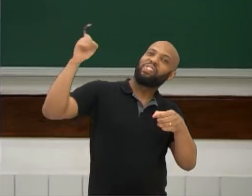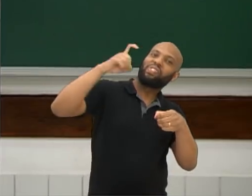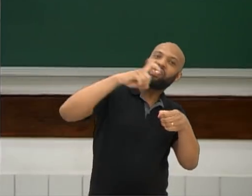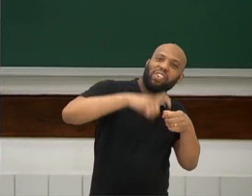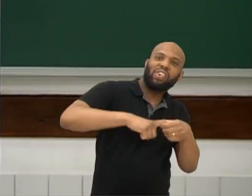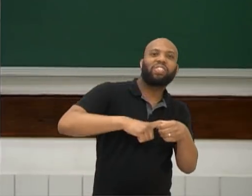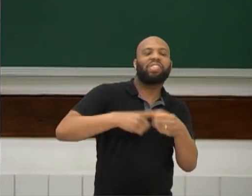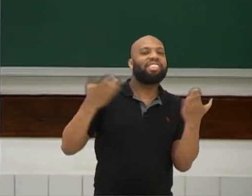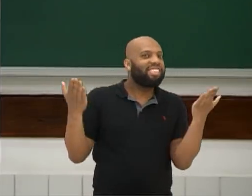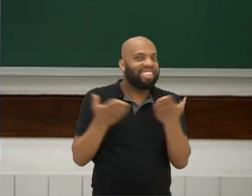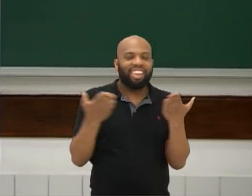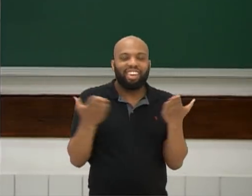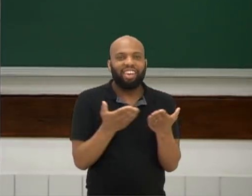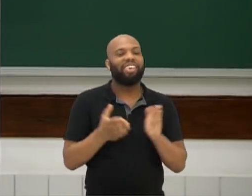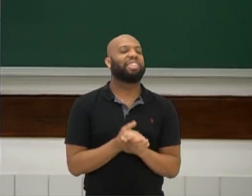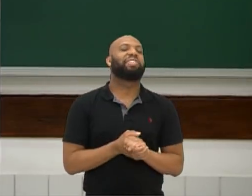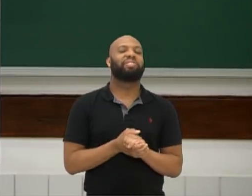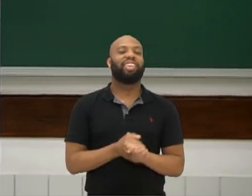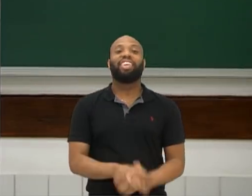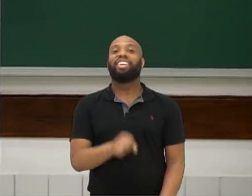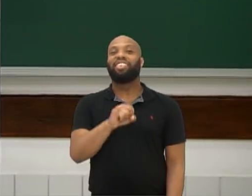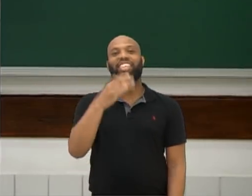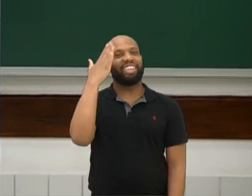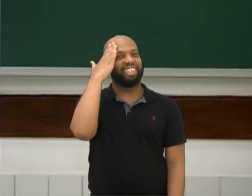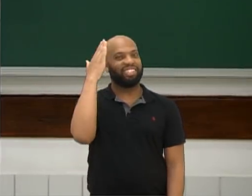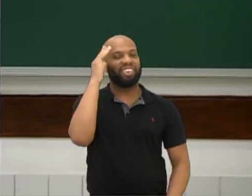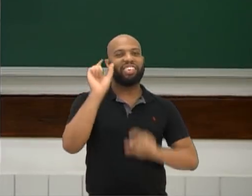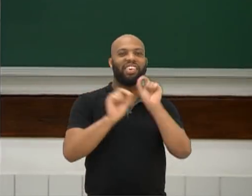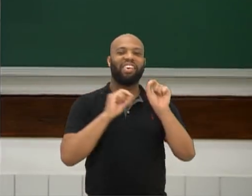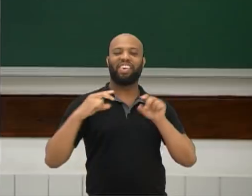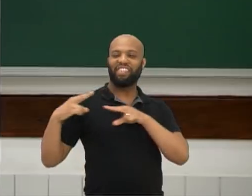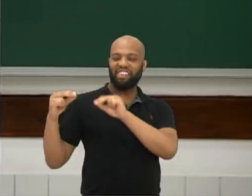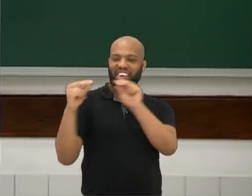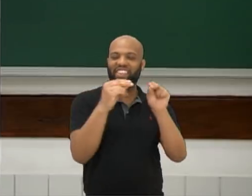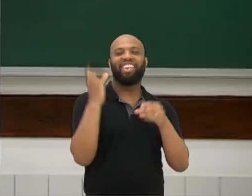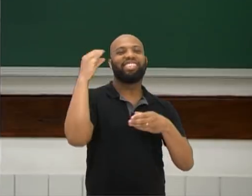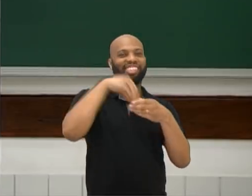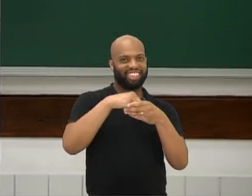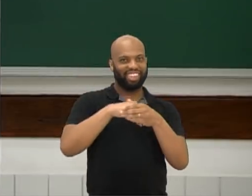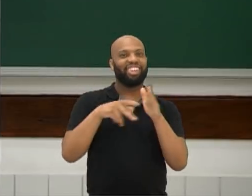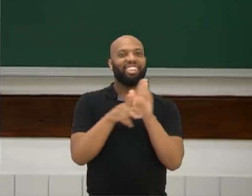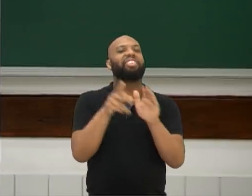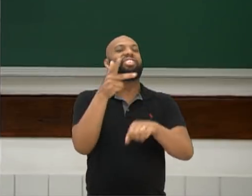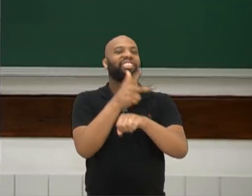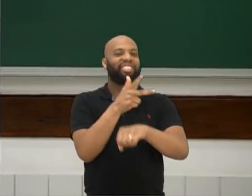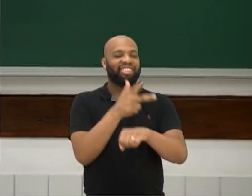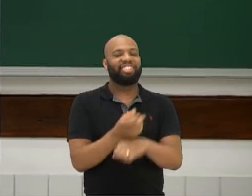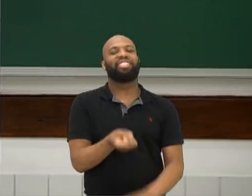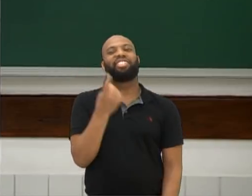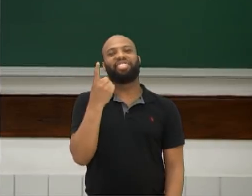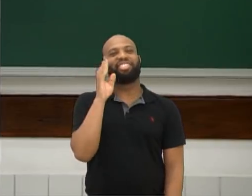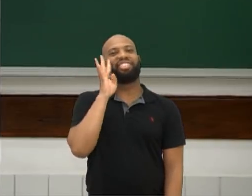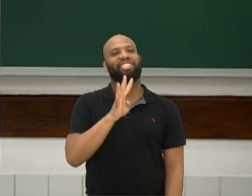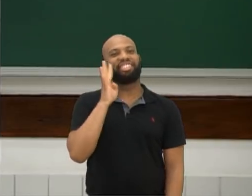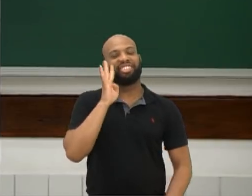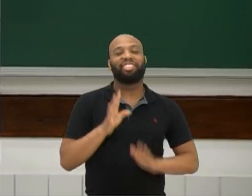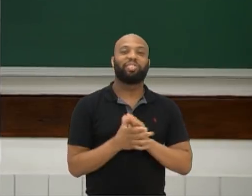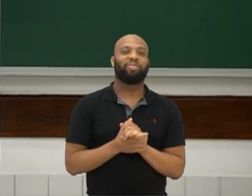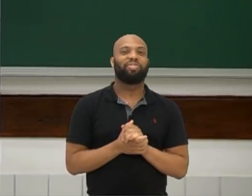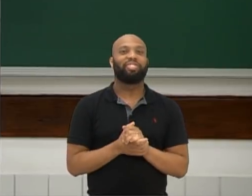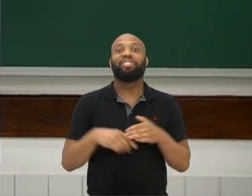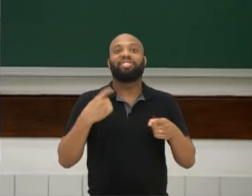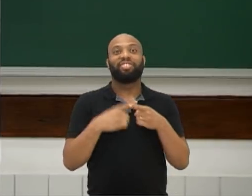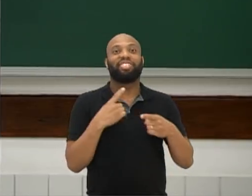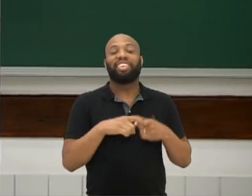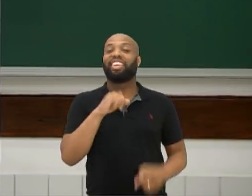Voltamos, senhoras e senhores! Se vocês soubessem, cada conversa dos bastidores aqui, galera do céu! Meu, se